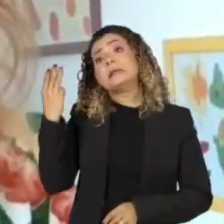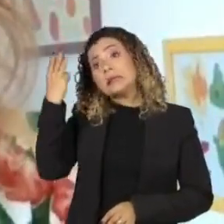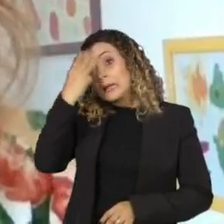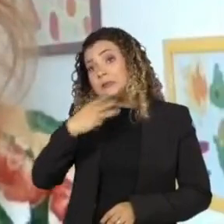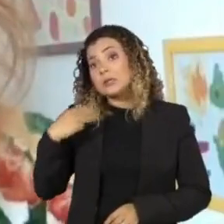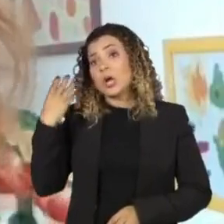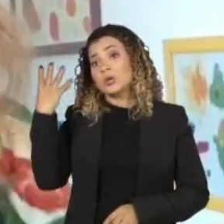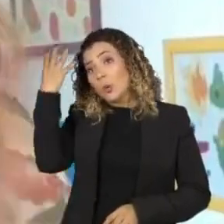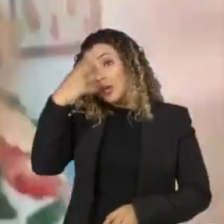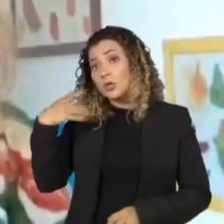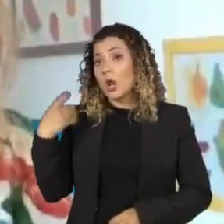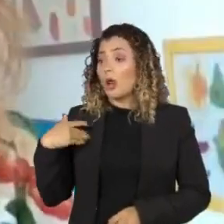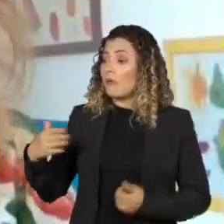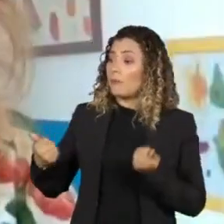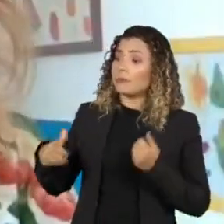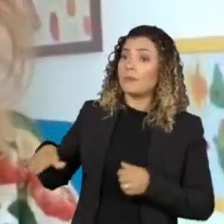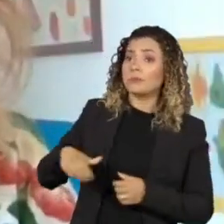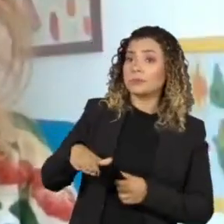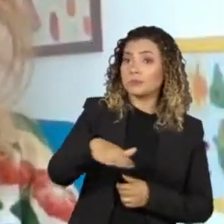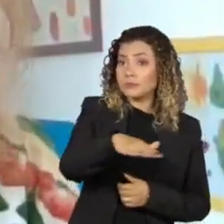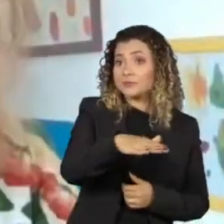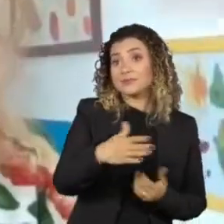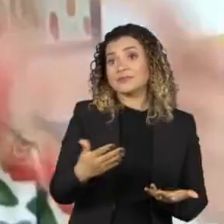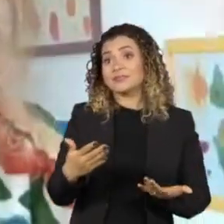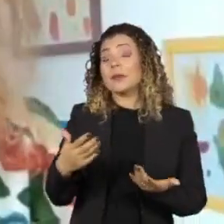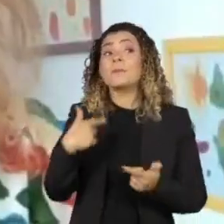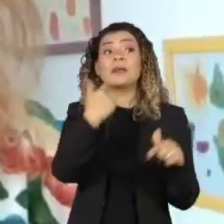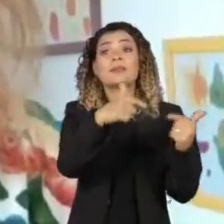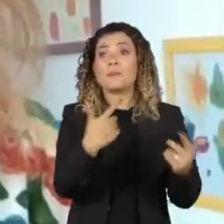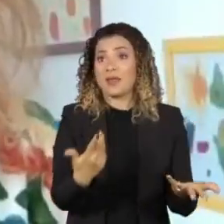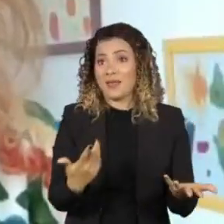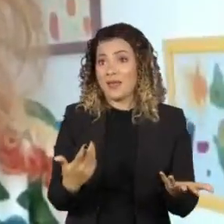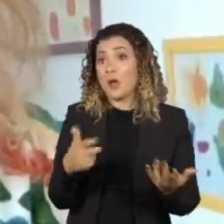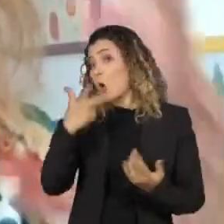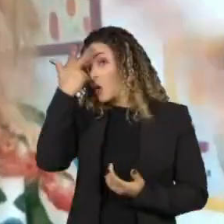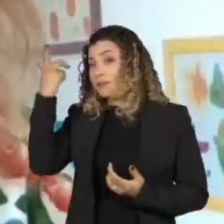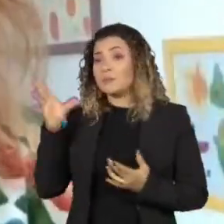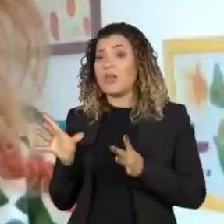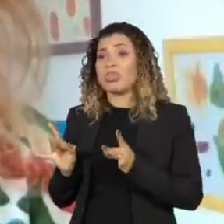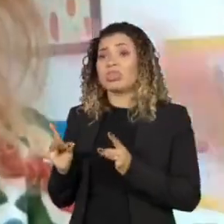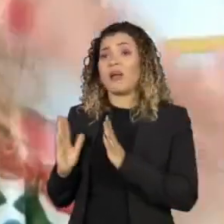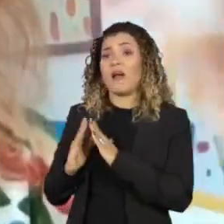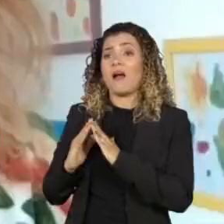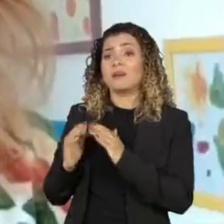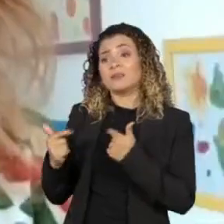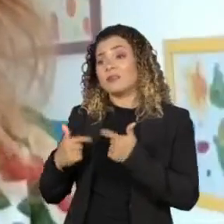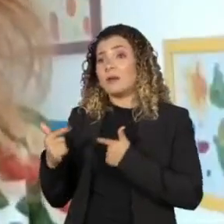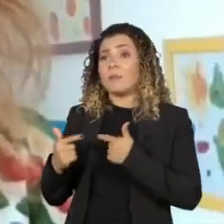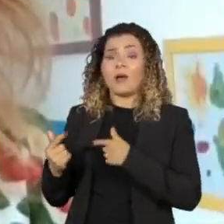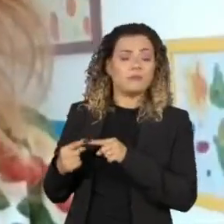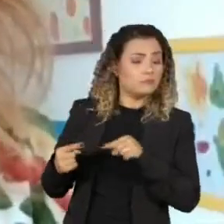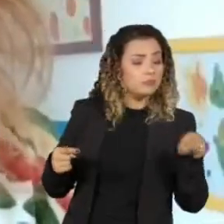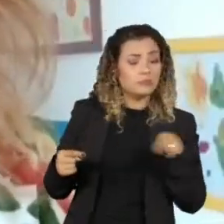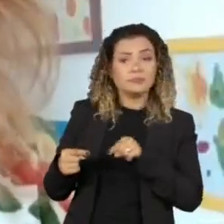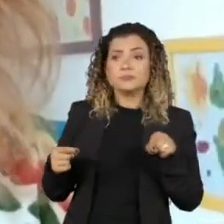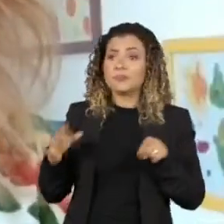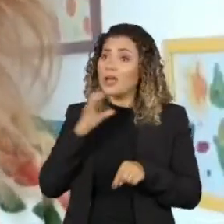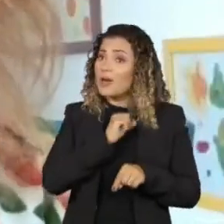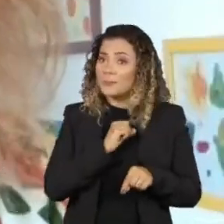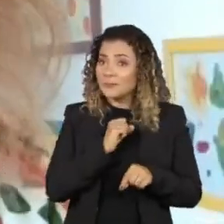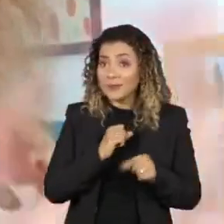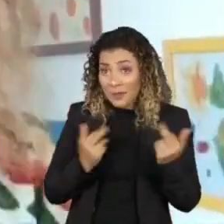deslocando na cidade, por exemplo, não tem as mesmas 24 horas de quem não precisa pegar transporte público e levar esse tempo todo